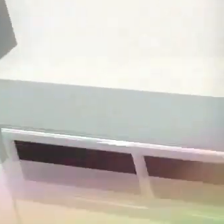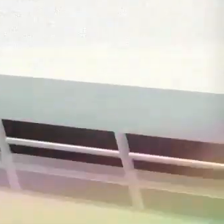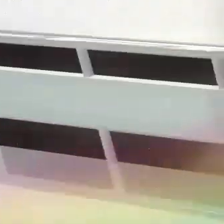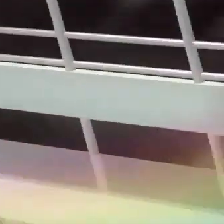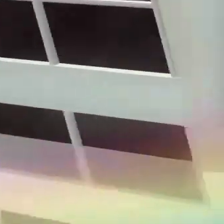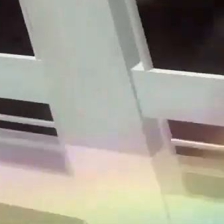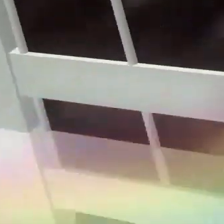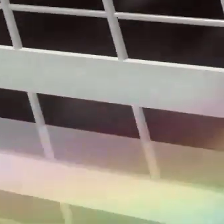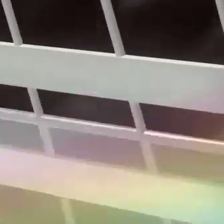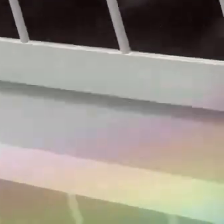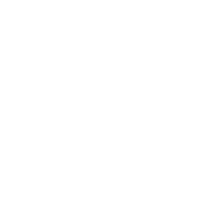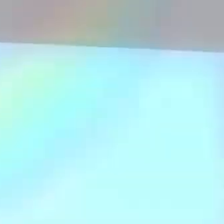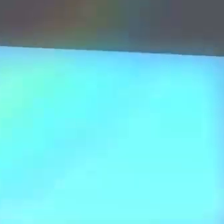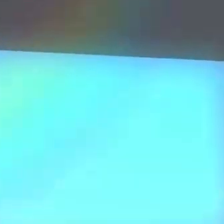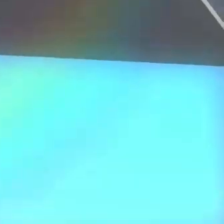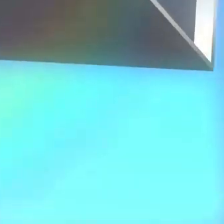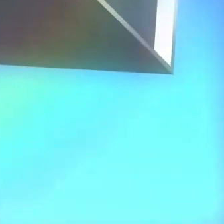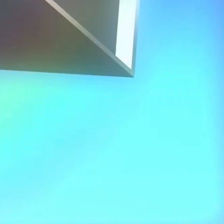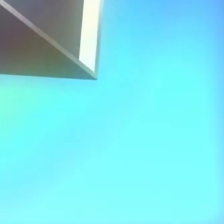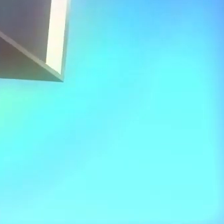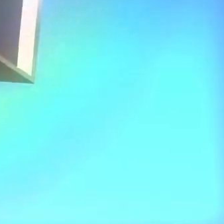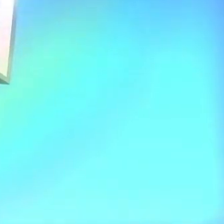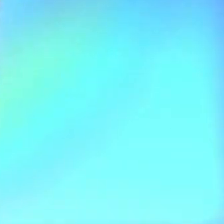sessão a